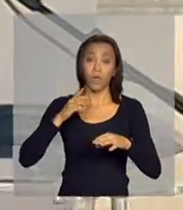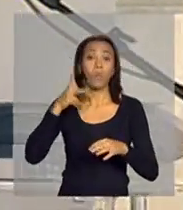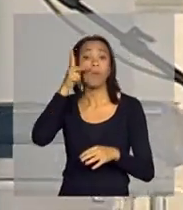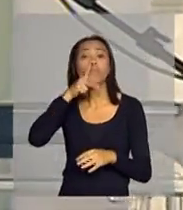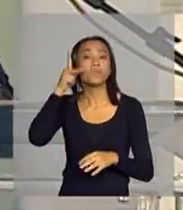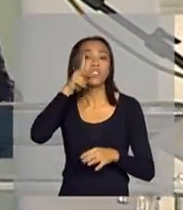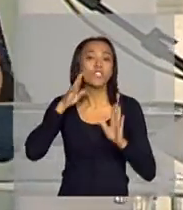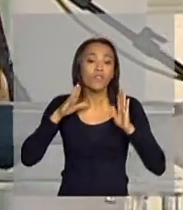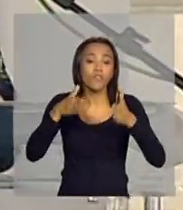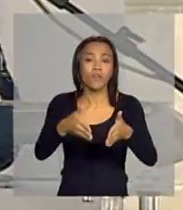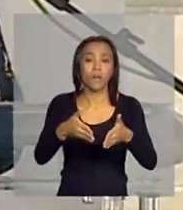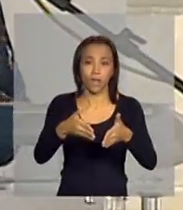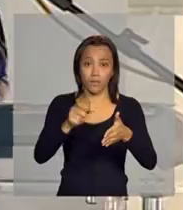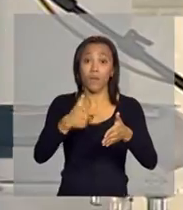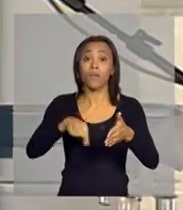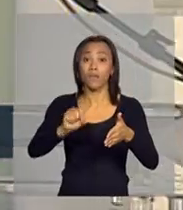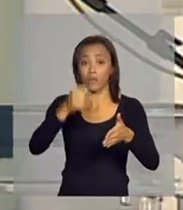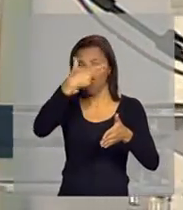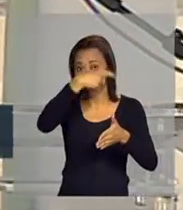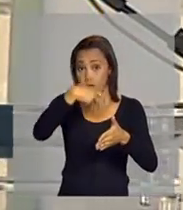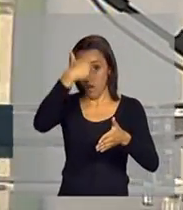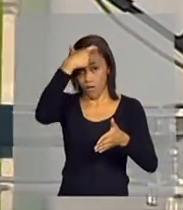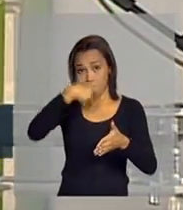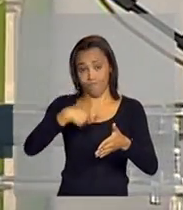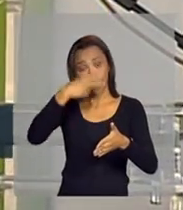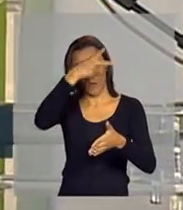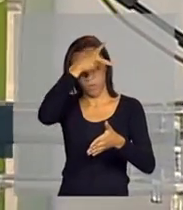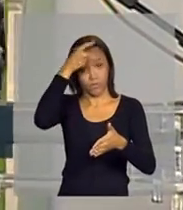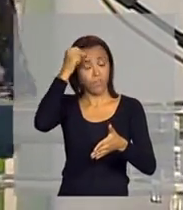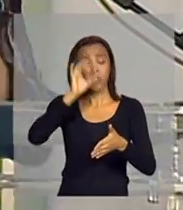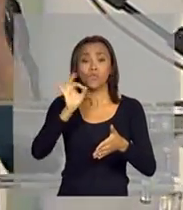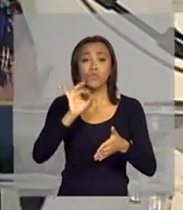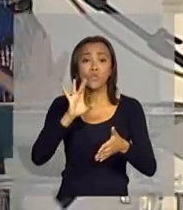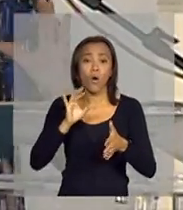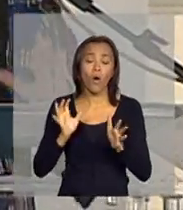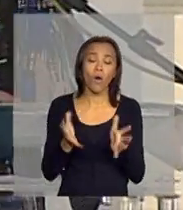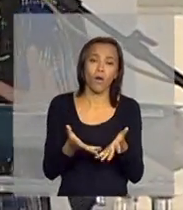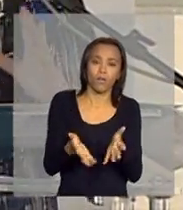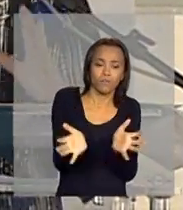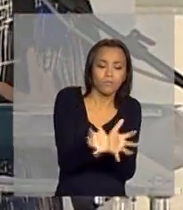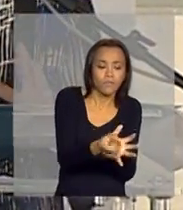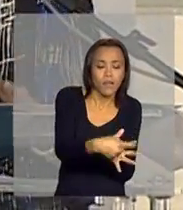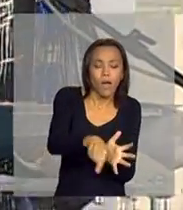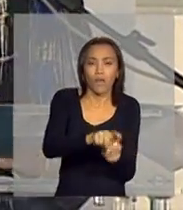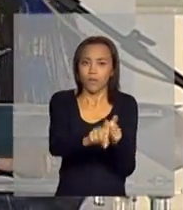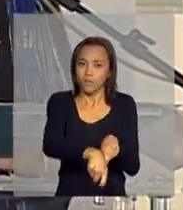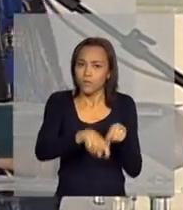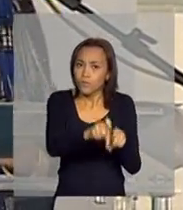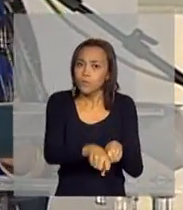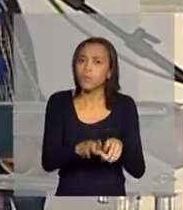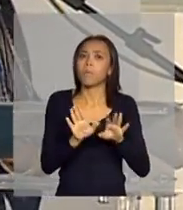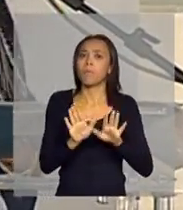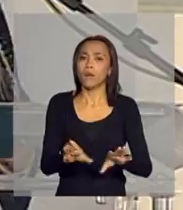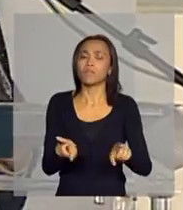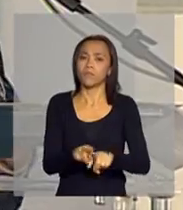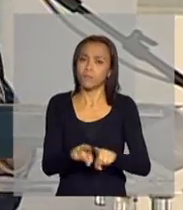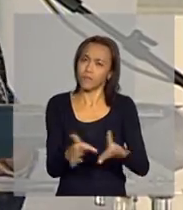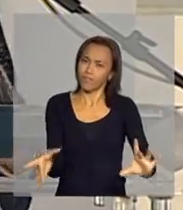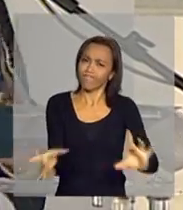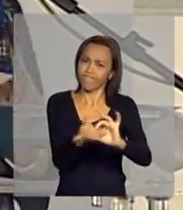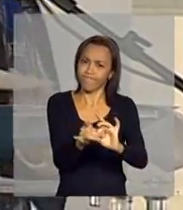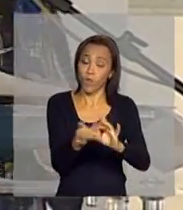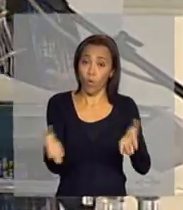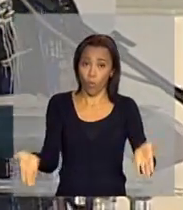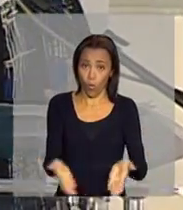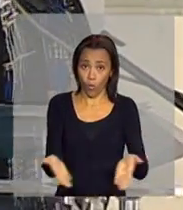ligada também à questão agrícola. Não está ligada só à questão agrícola, mas também está ligada à questão agrícola. Hoje,